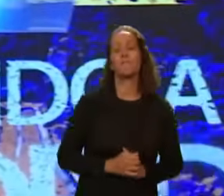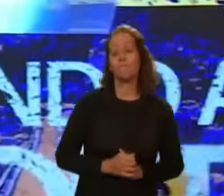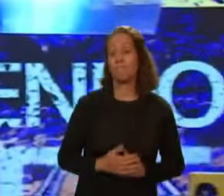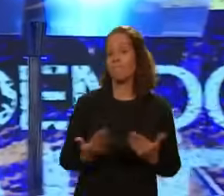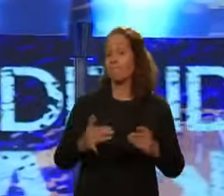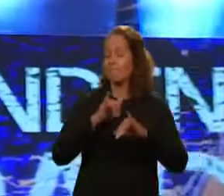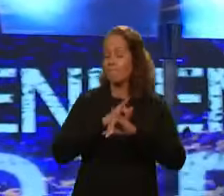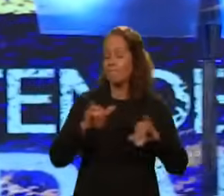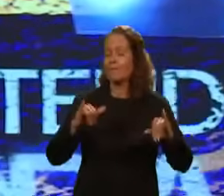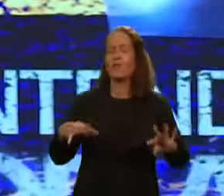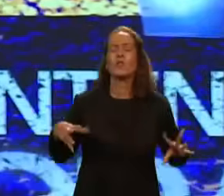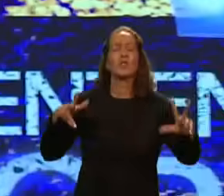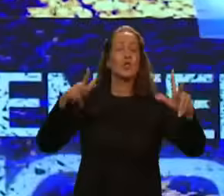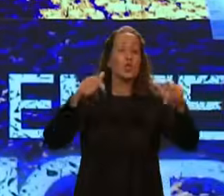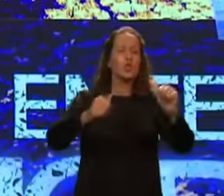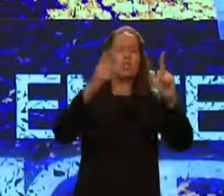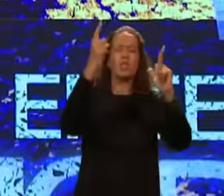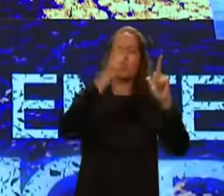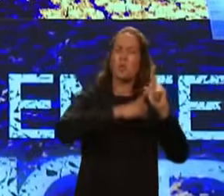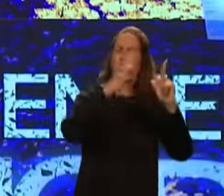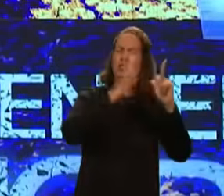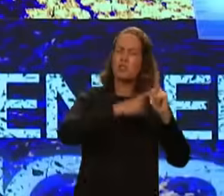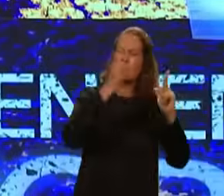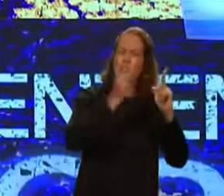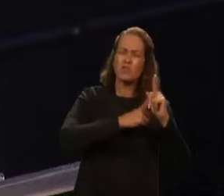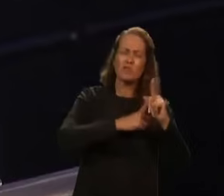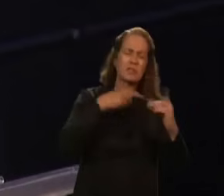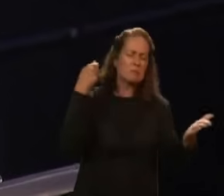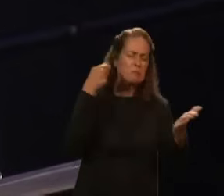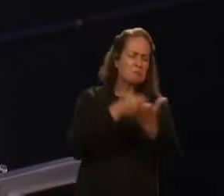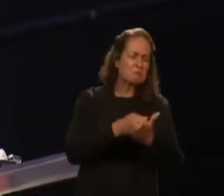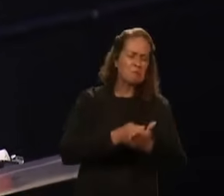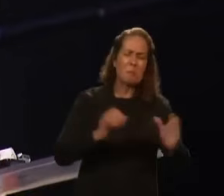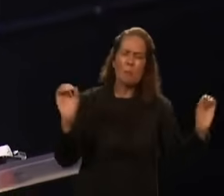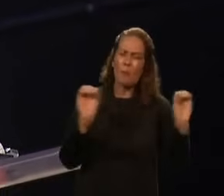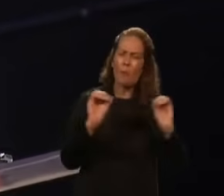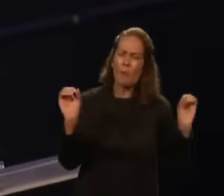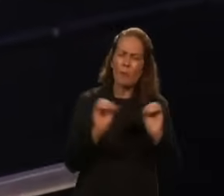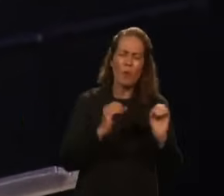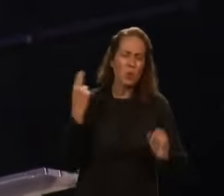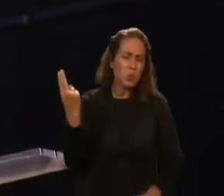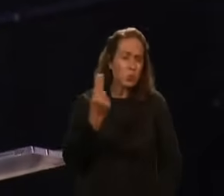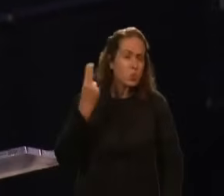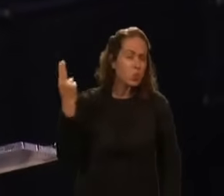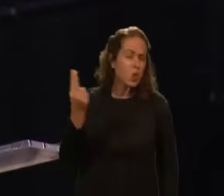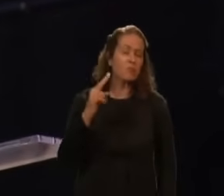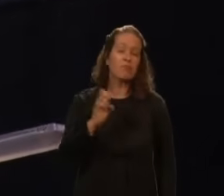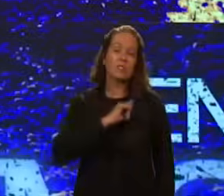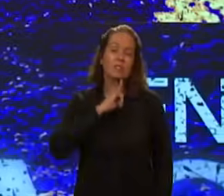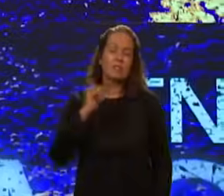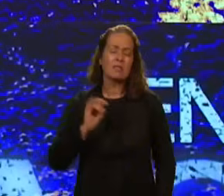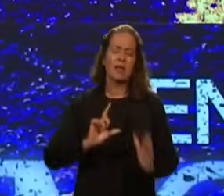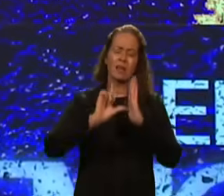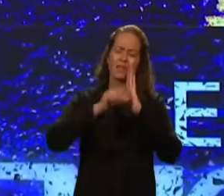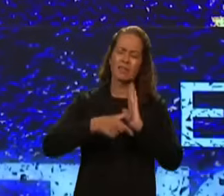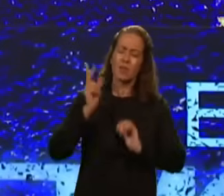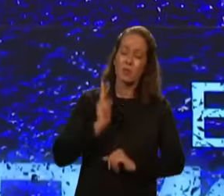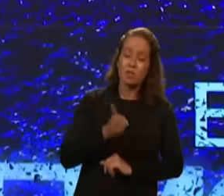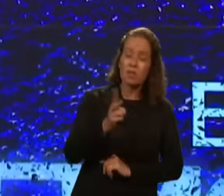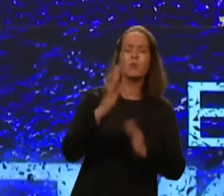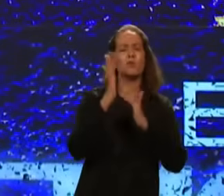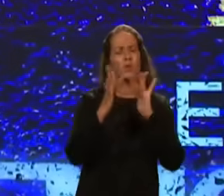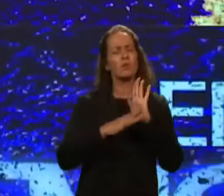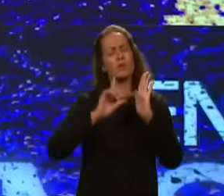dívida impagável com o Criador. Se for para ele atrasar para sempre, ele vai atrasar para